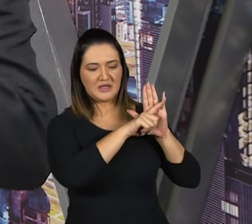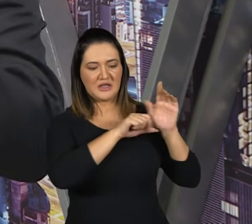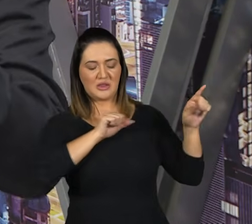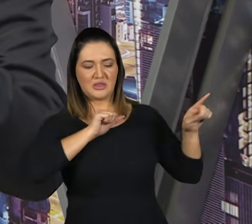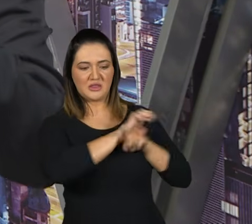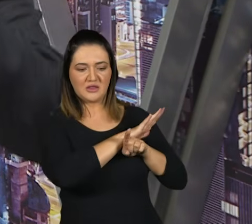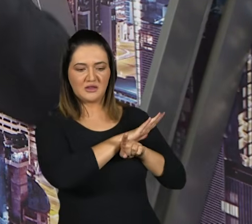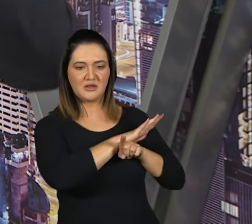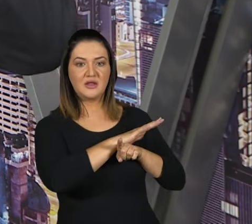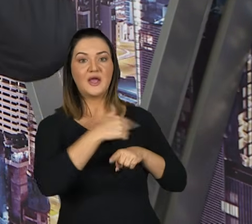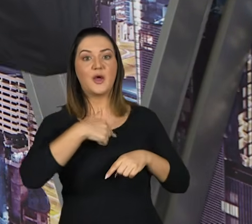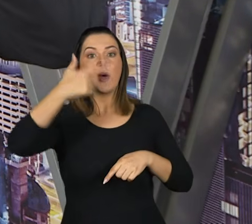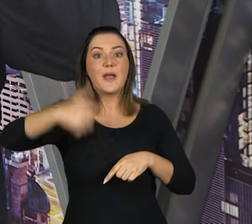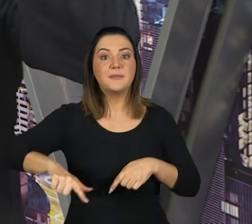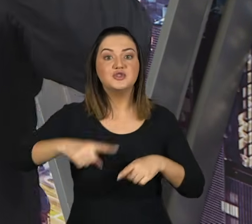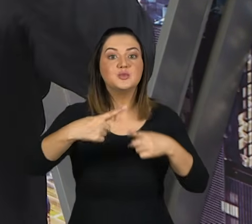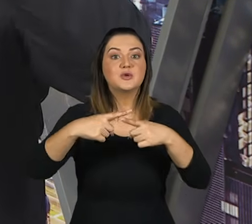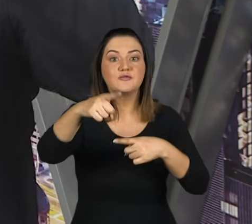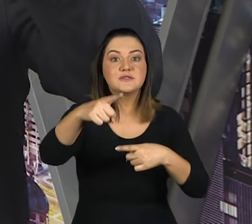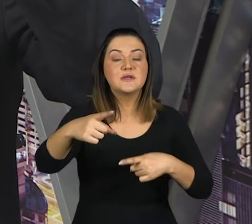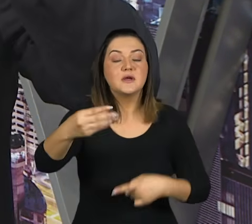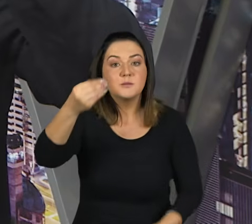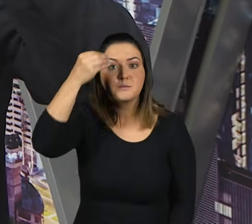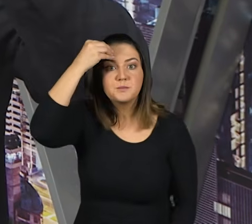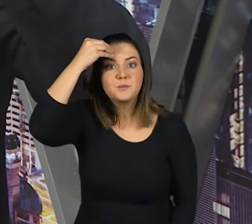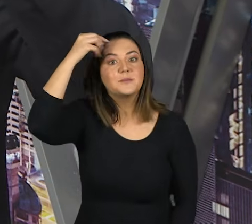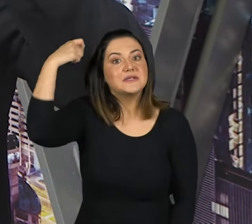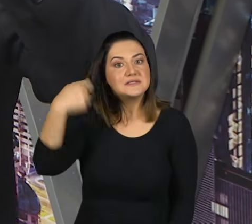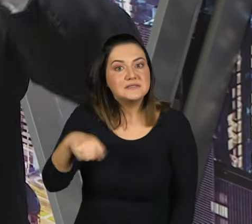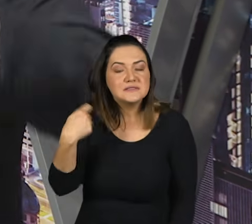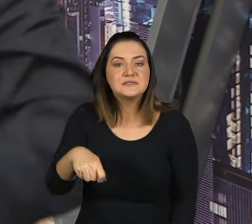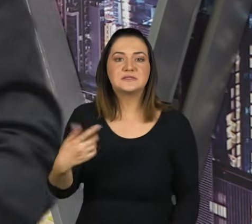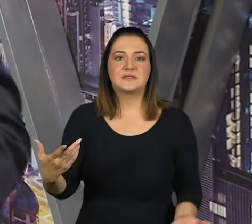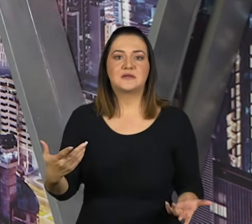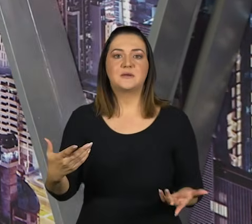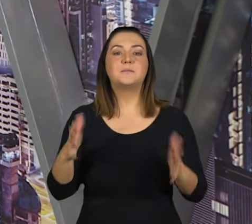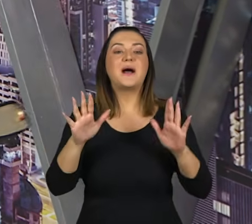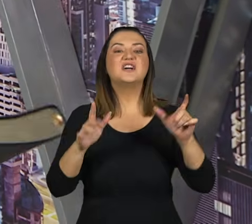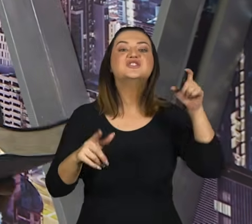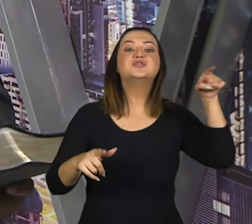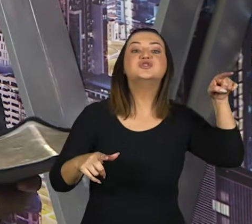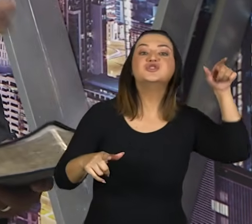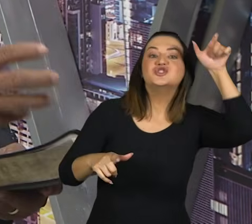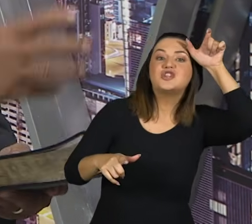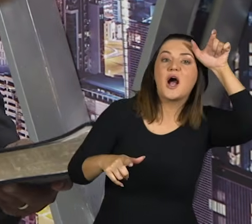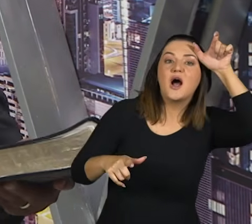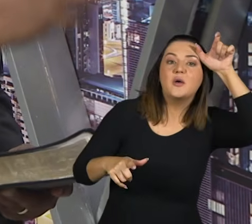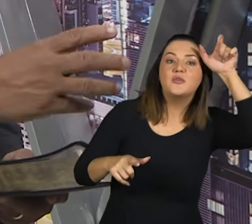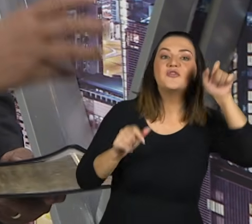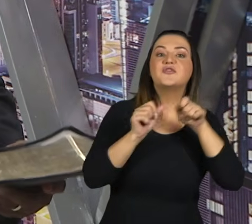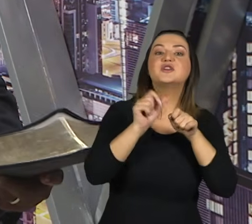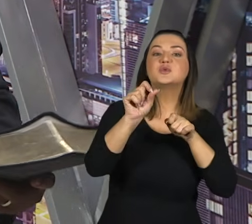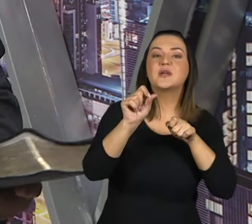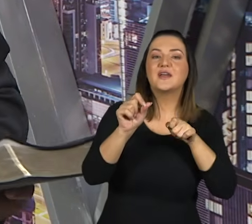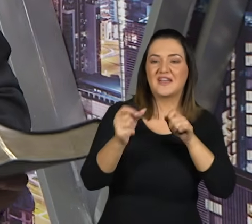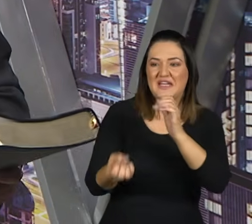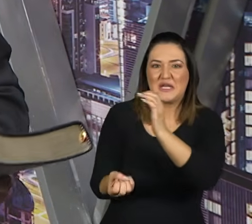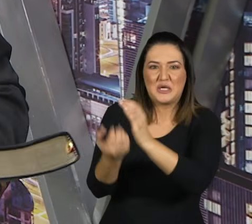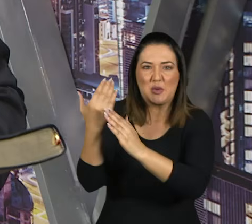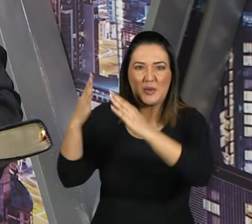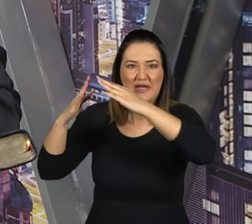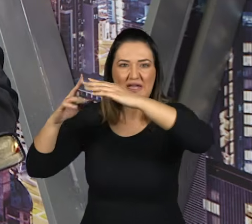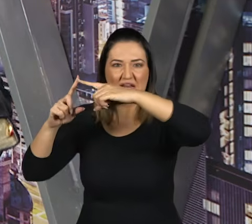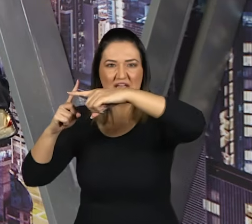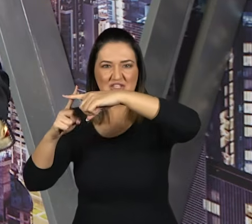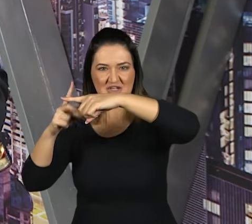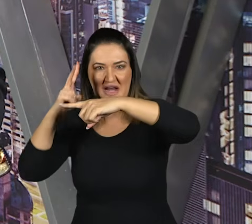repetindo toda hora? Para que isso não saia da sua cabeça. Agora escuta, o que o diabo fez? Usou aquela mulher prostituta